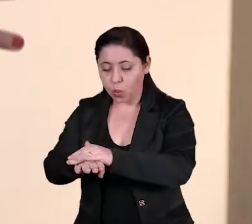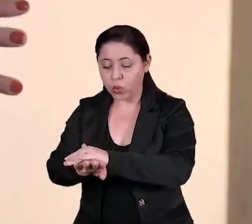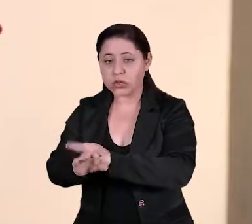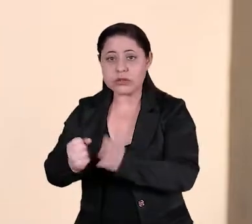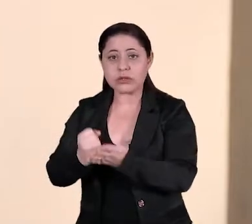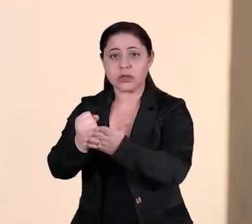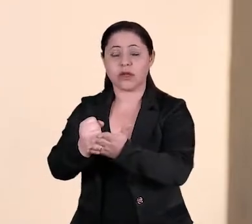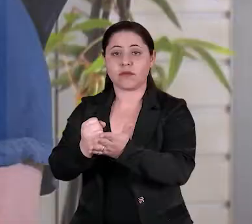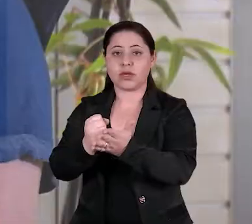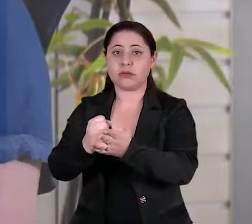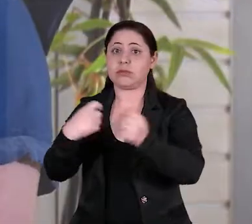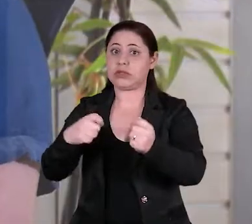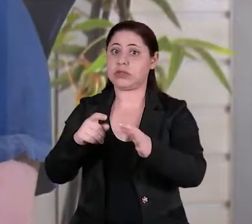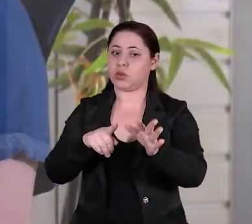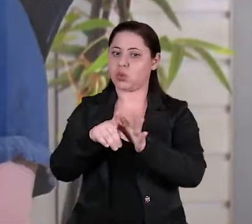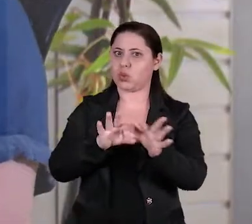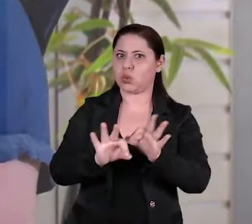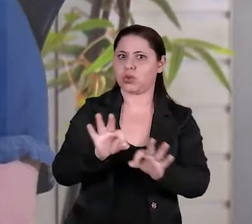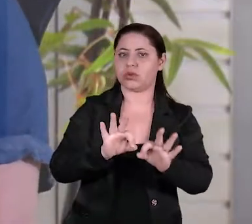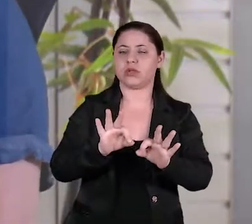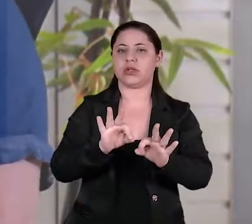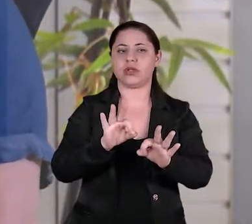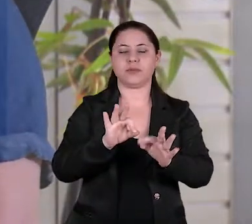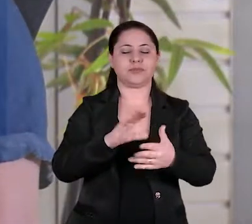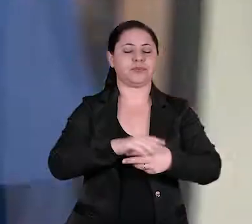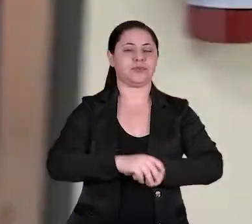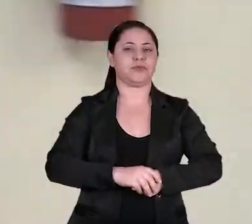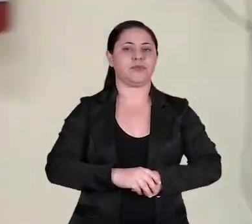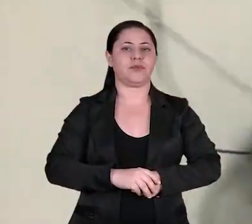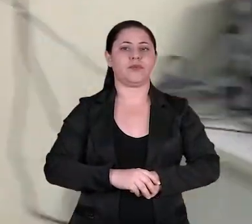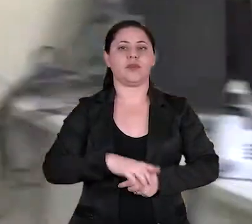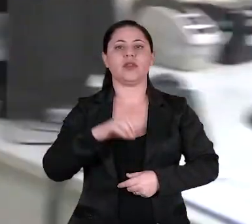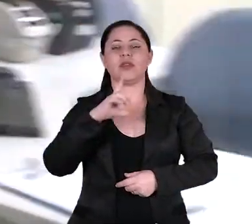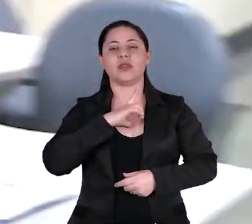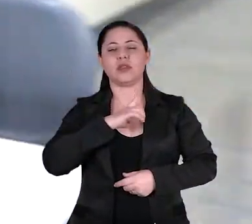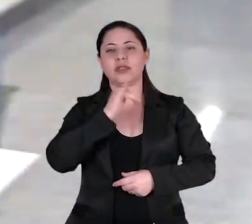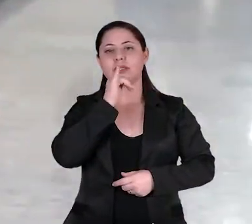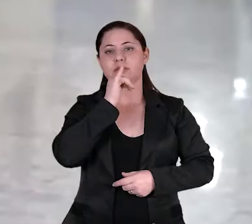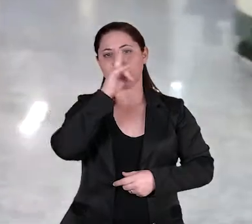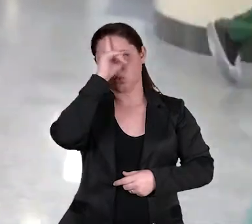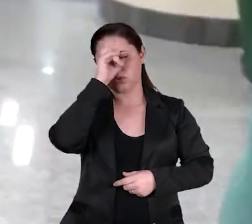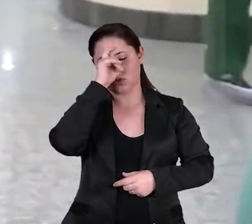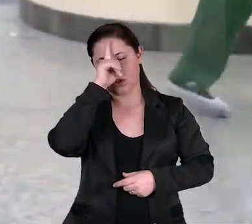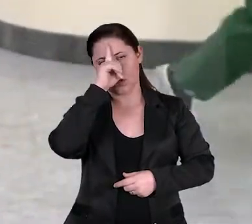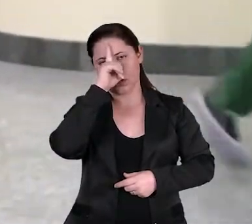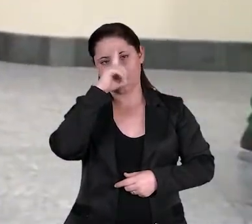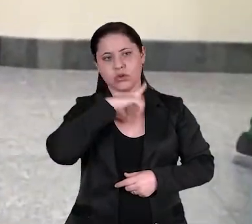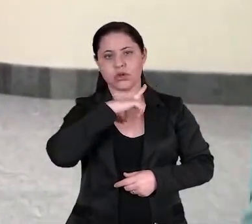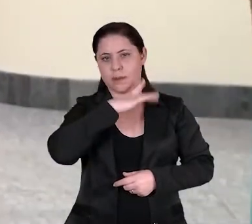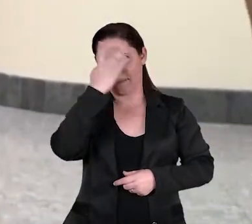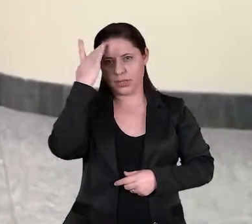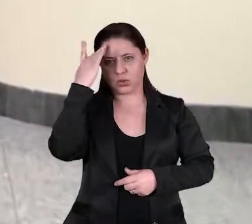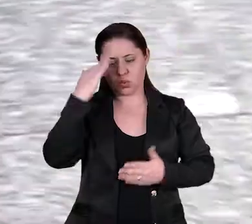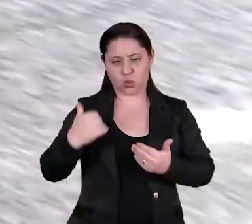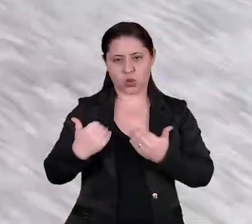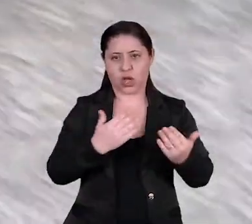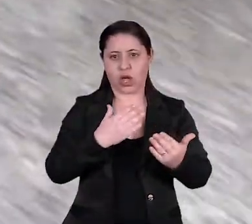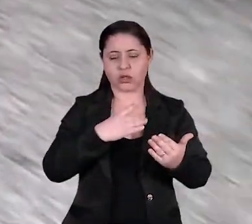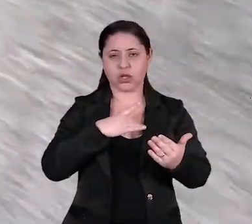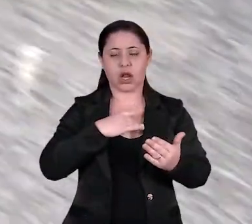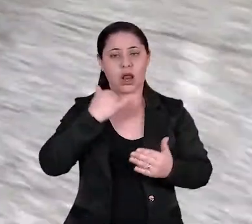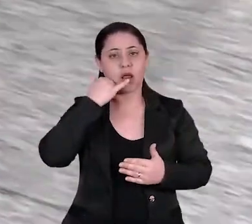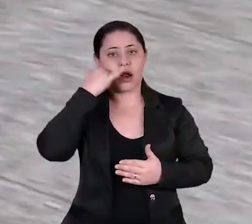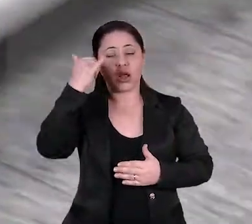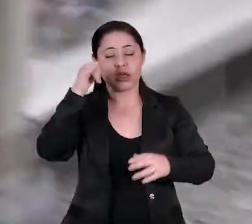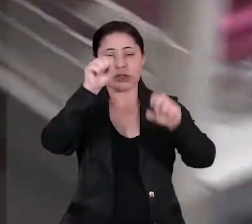Como que é feito isso? Isso, desde que a gente tem um doador na Santa Casa ou em qualquer hospital aqui do estado, nós acionamos a